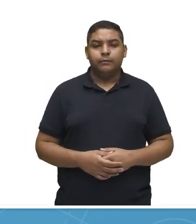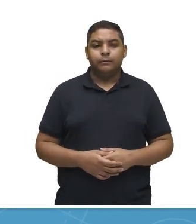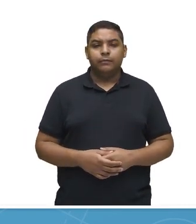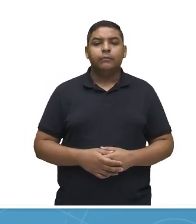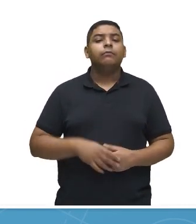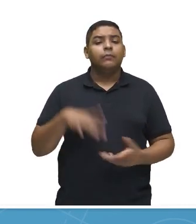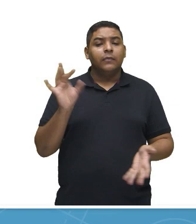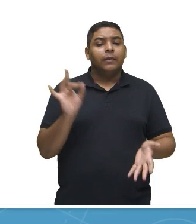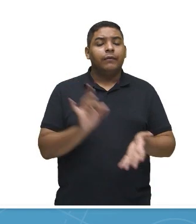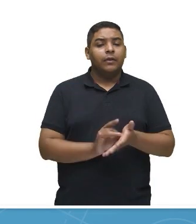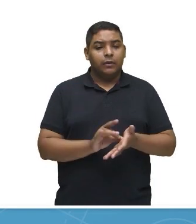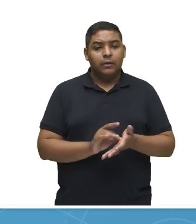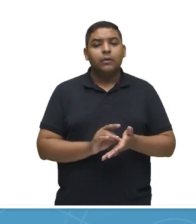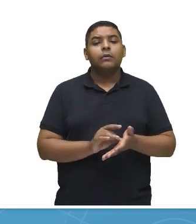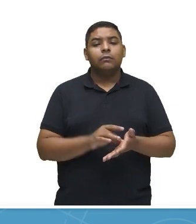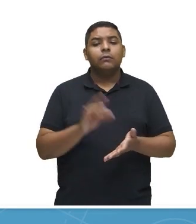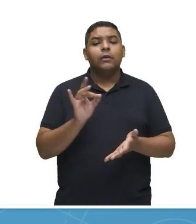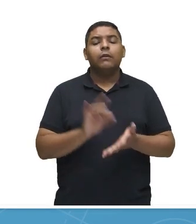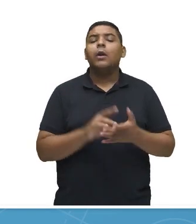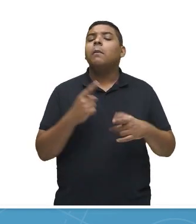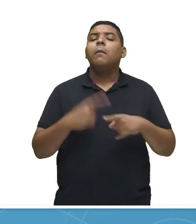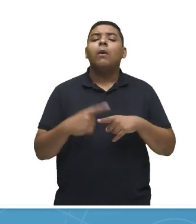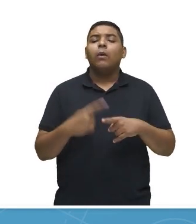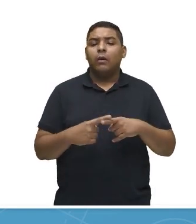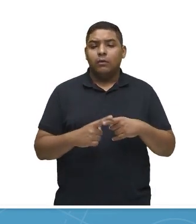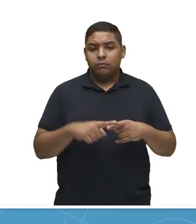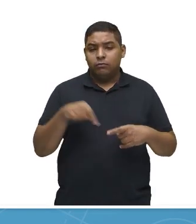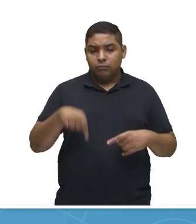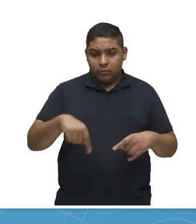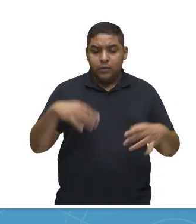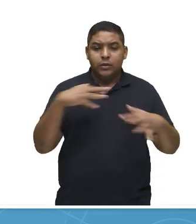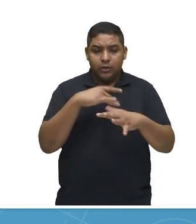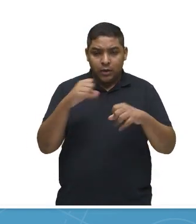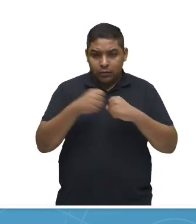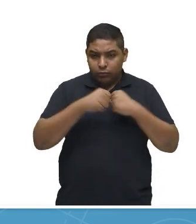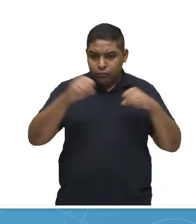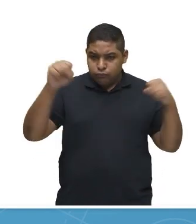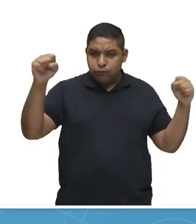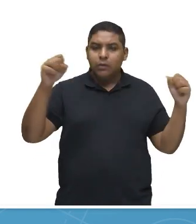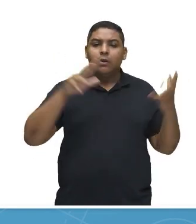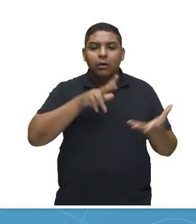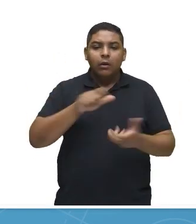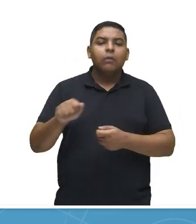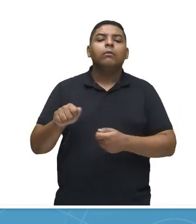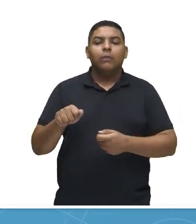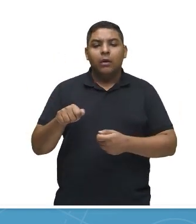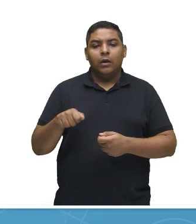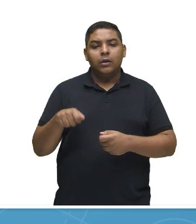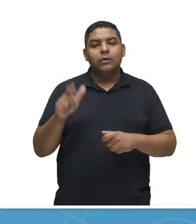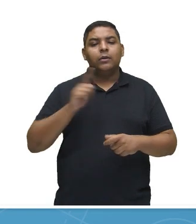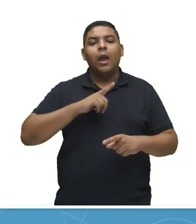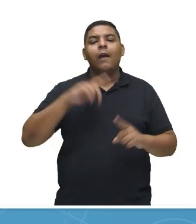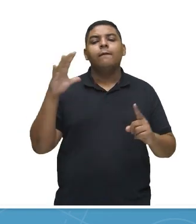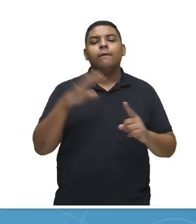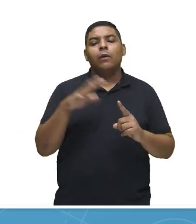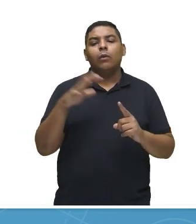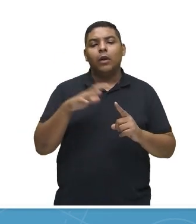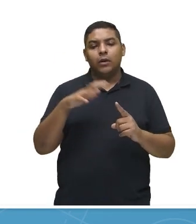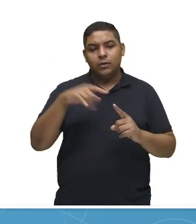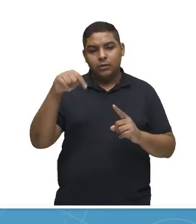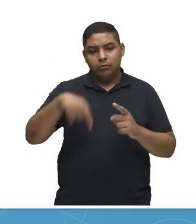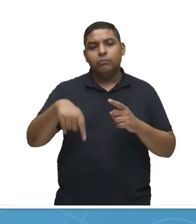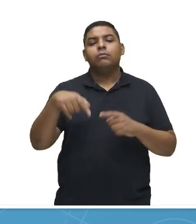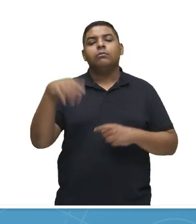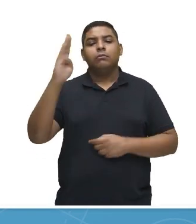É verdadeiro, a primeira é verdadeira, porque as metrópoles globais brasileiras exerce influência sobre todo o território nacional e também algumas